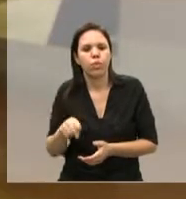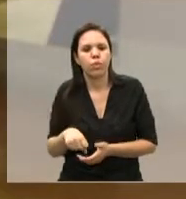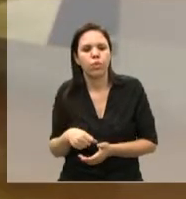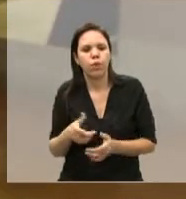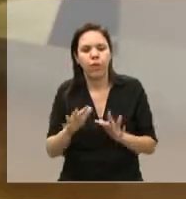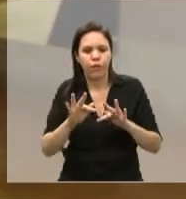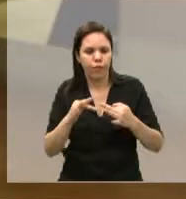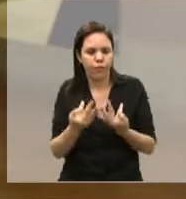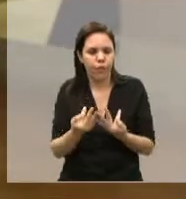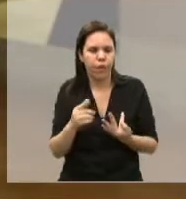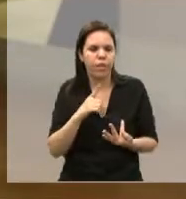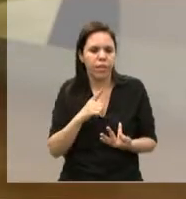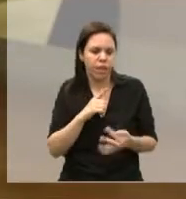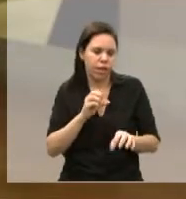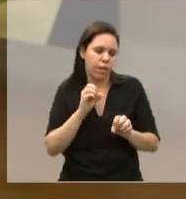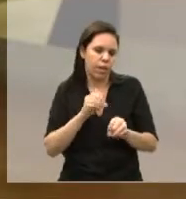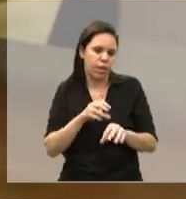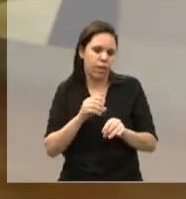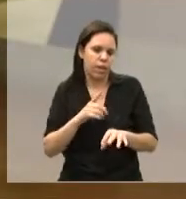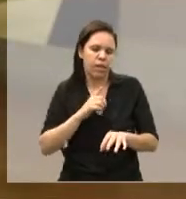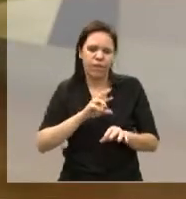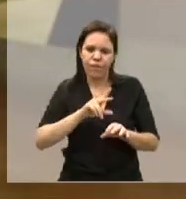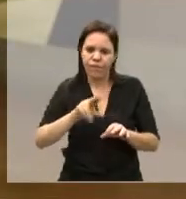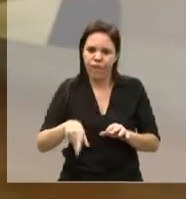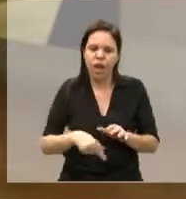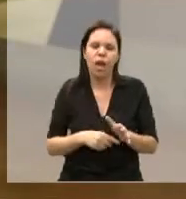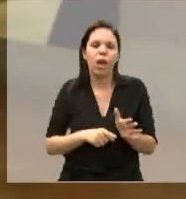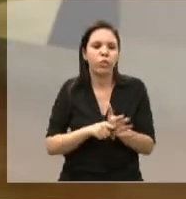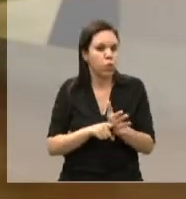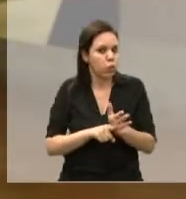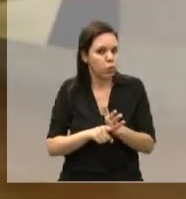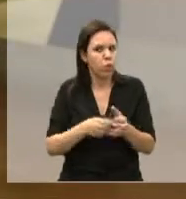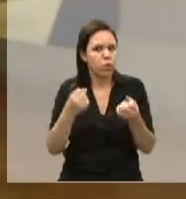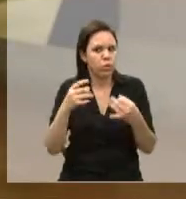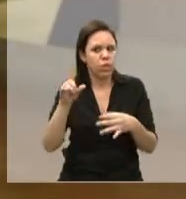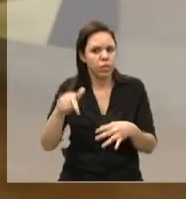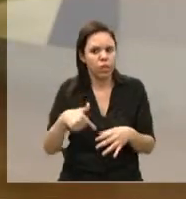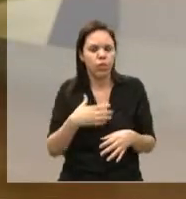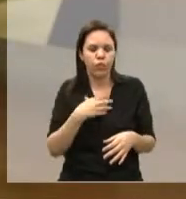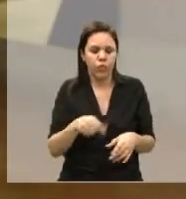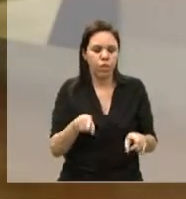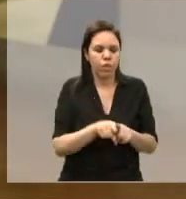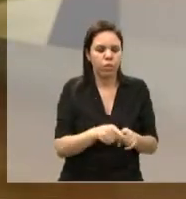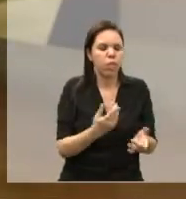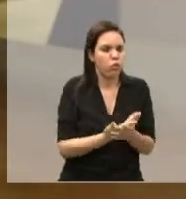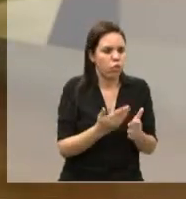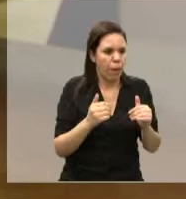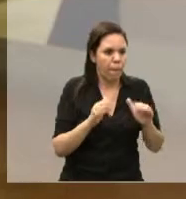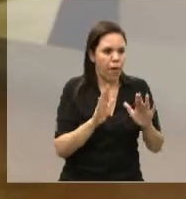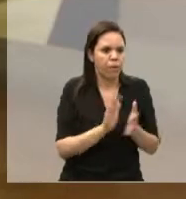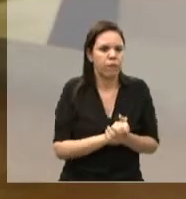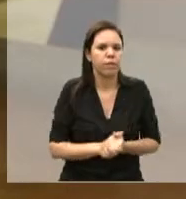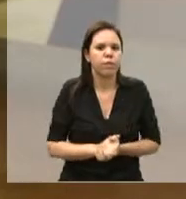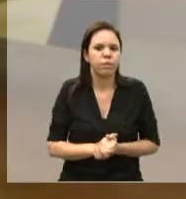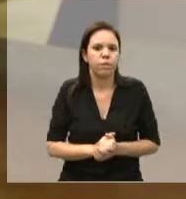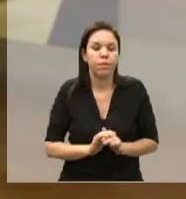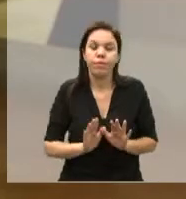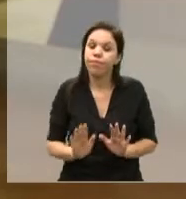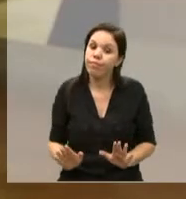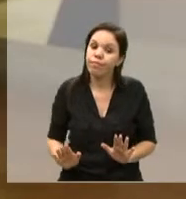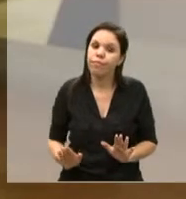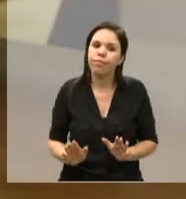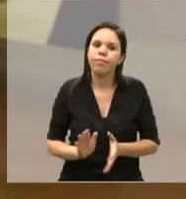os pais têm uma educação, existem estudos que dizem isso, os filhos têm uma tendência a estudarem mais.